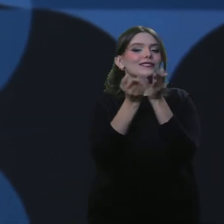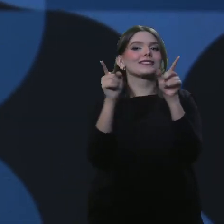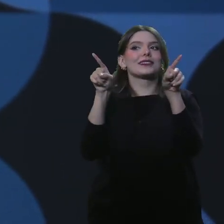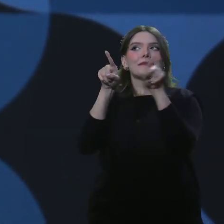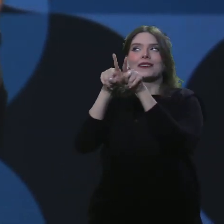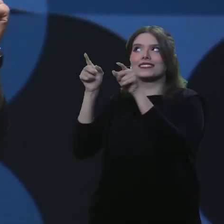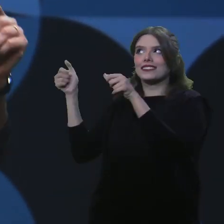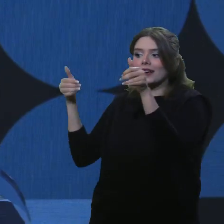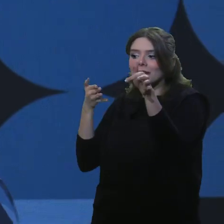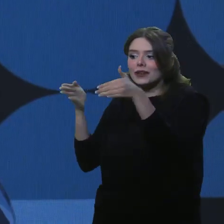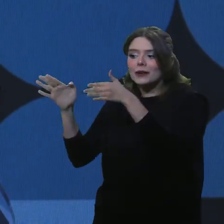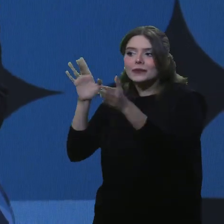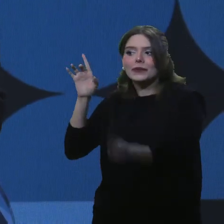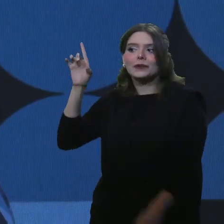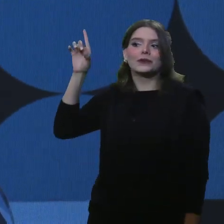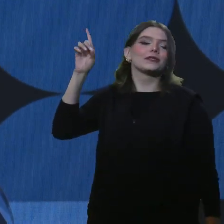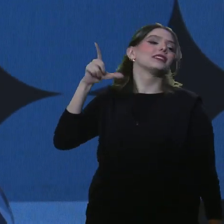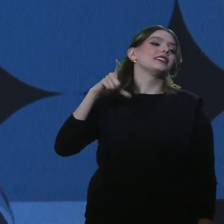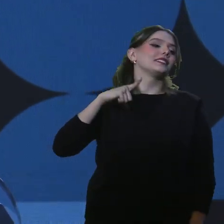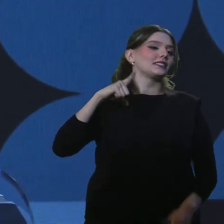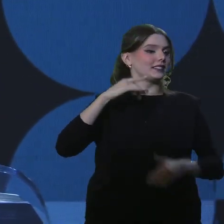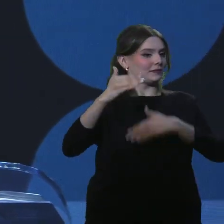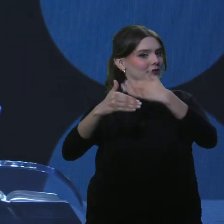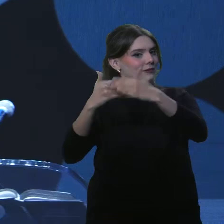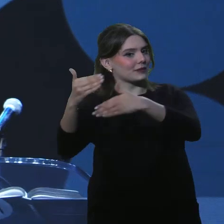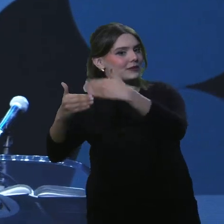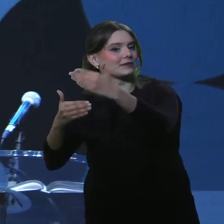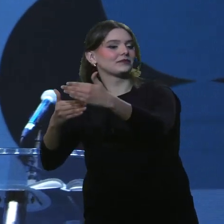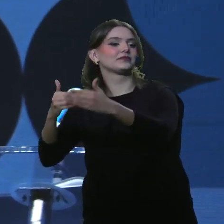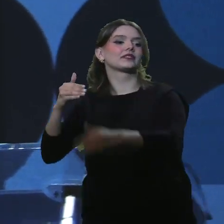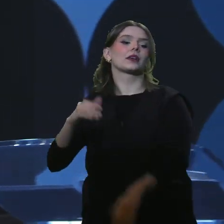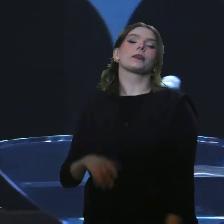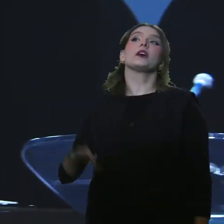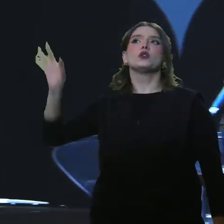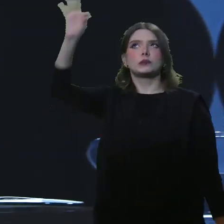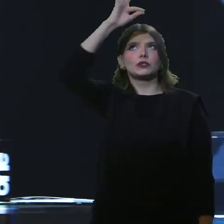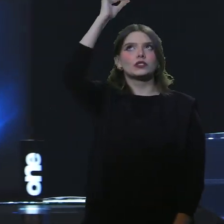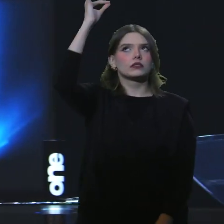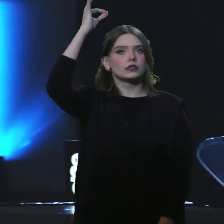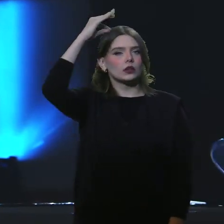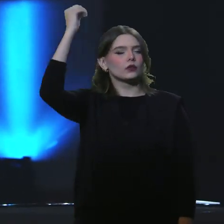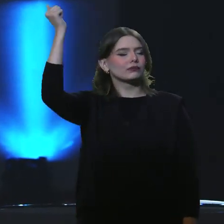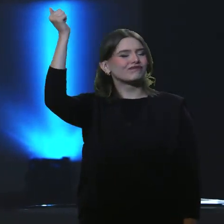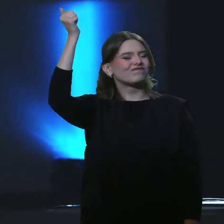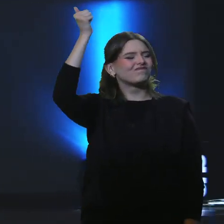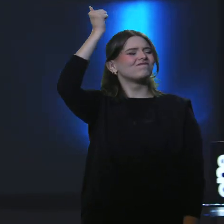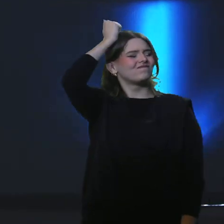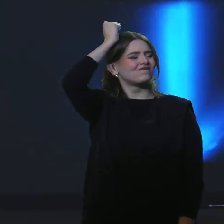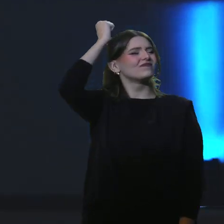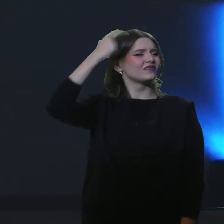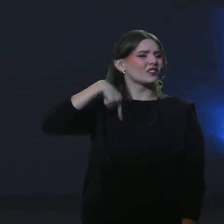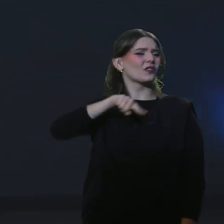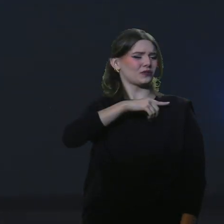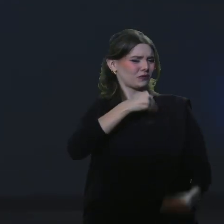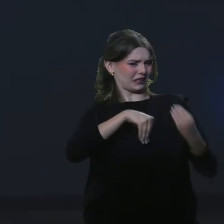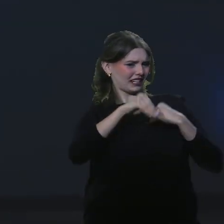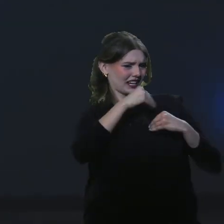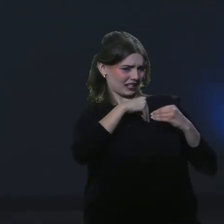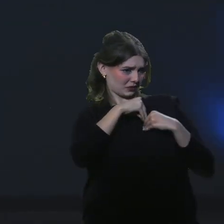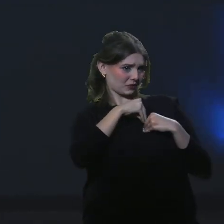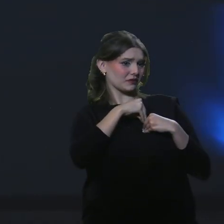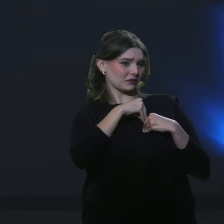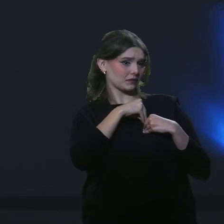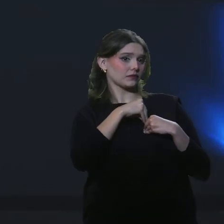A Bíblia vai falar que o Espírito Santo, ele é aquele que convence do pecado, da justiça e do juízo. Essa é uma das funções do Espírito